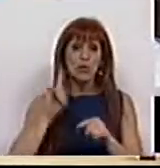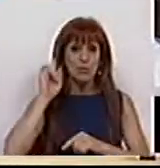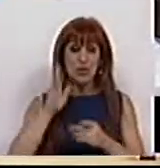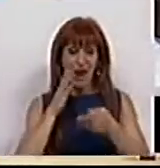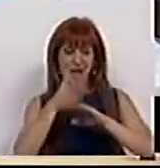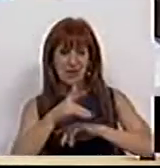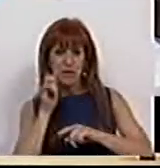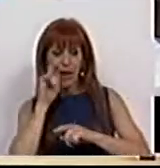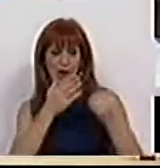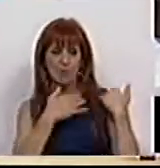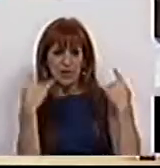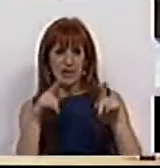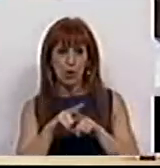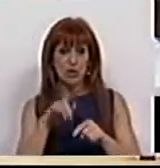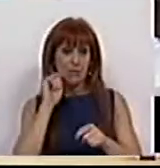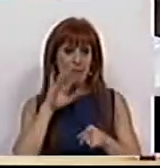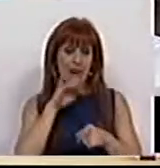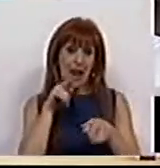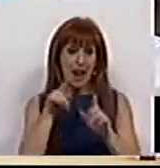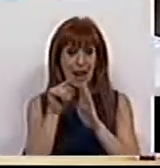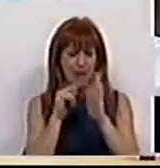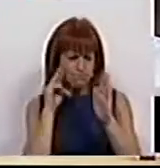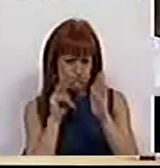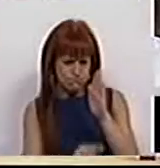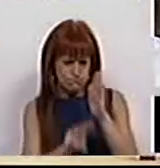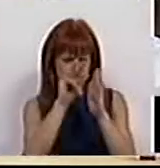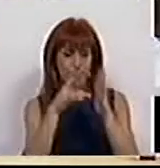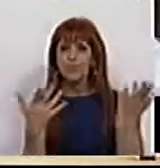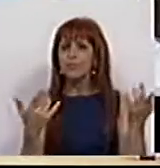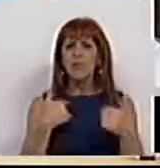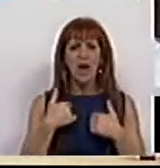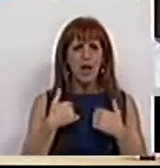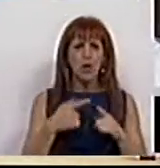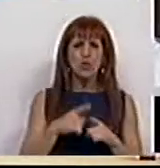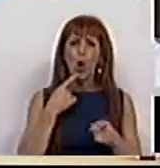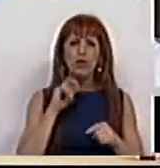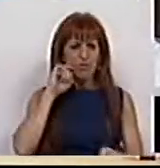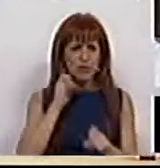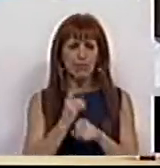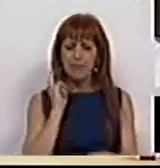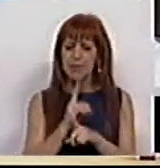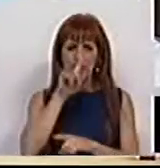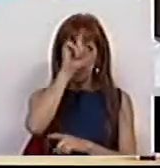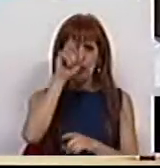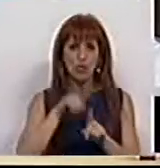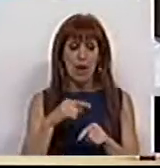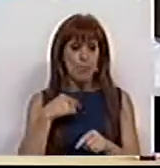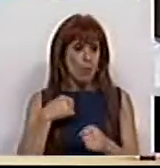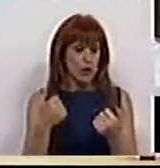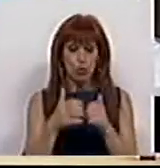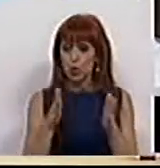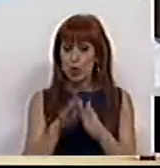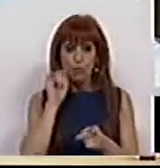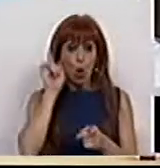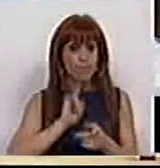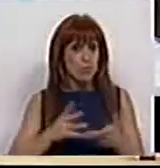o acesso de quem tem responsabilidades parentais a esta lista. E eu volto a insistir nesta questão, que é a questão que nos preocupa a todos e